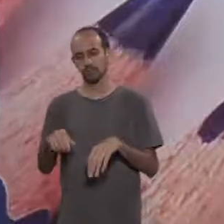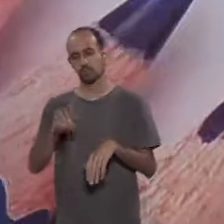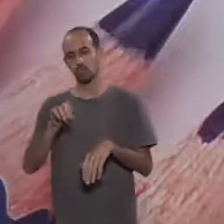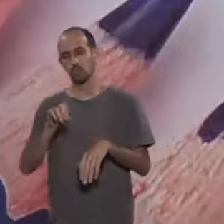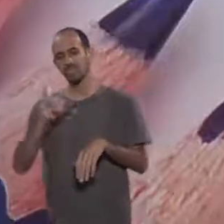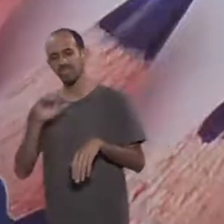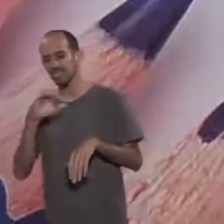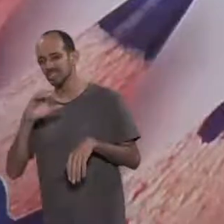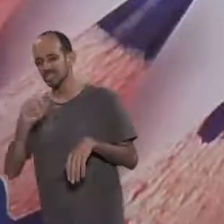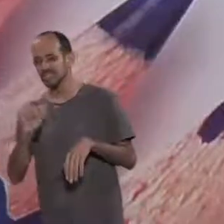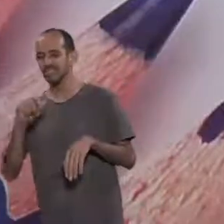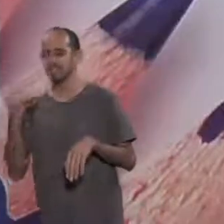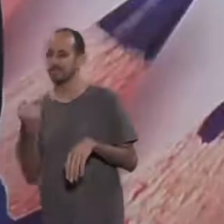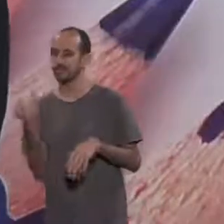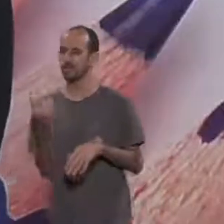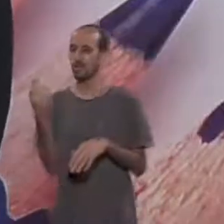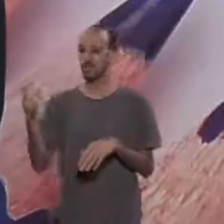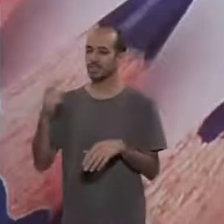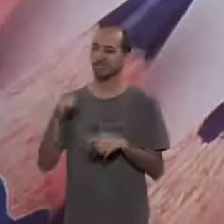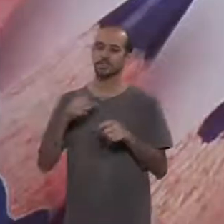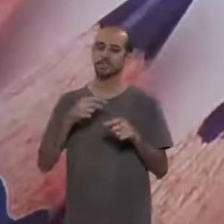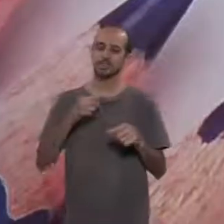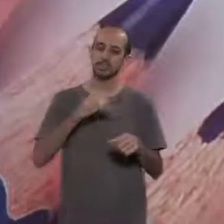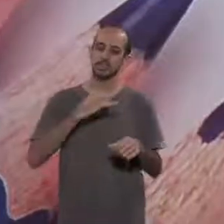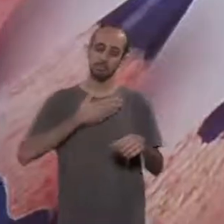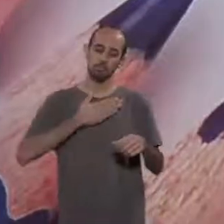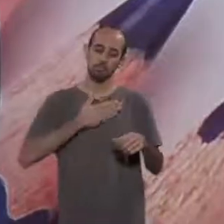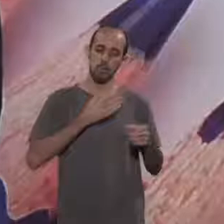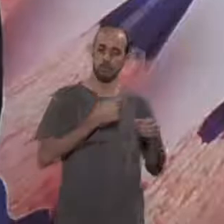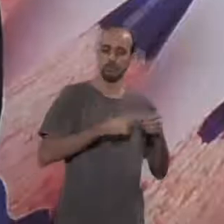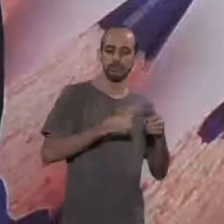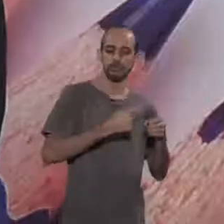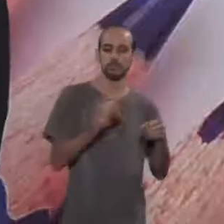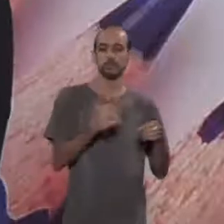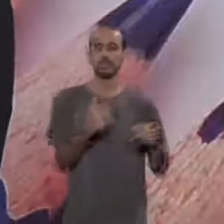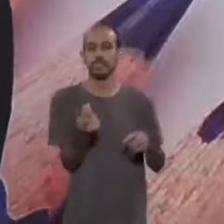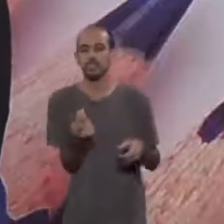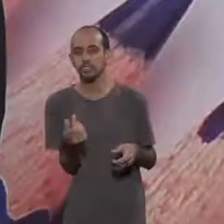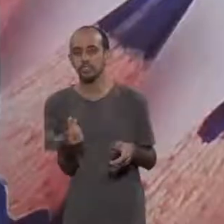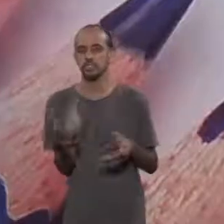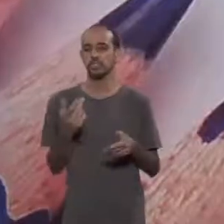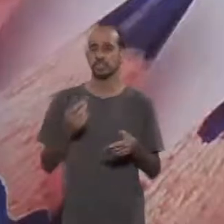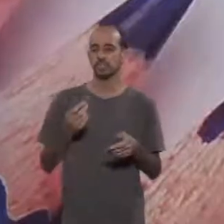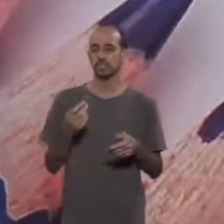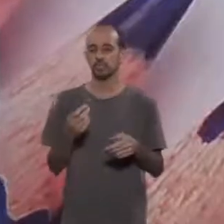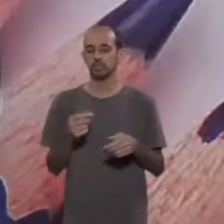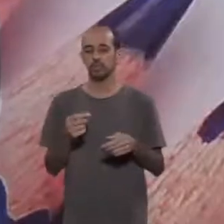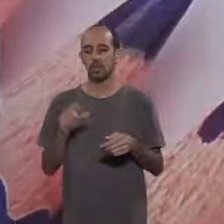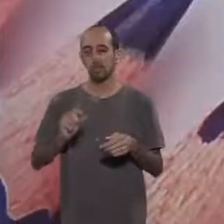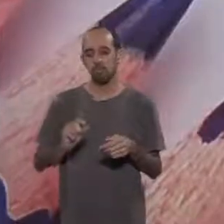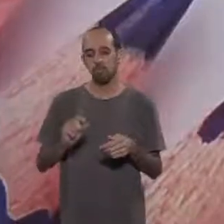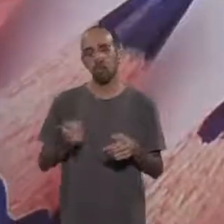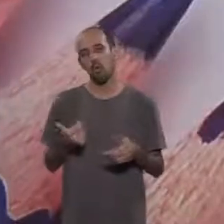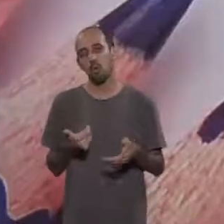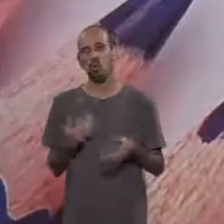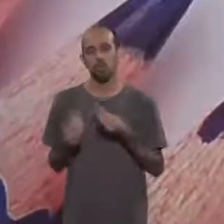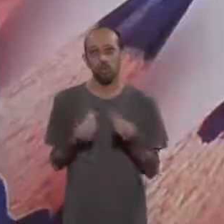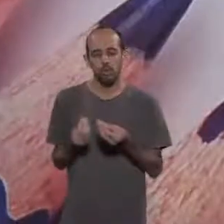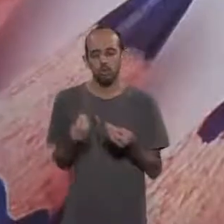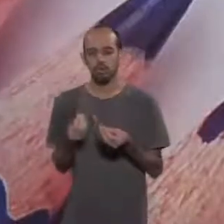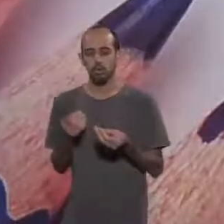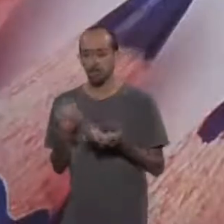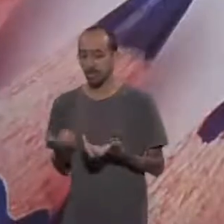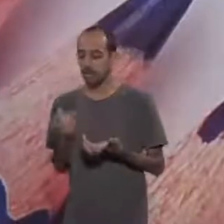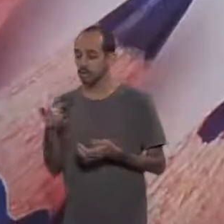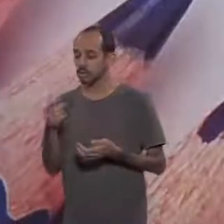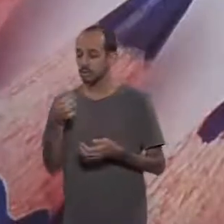de vários municípios assistindo e de repente fala assim, poxa, mas no meu município eu não tenho verbo, o meu município é menor, a arrecadação, essa questão toda. Então, assim, eu queria